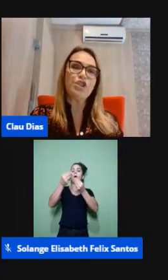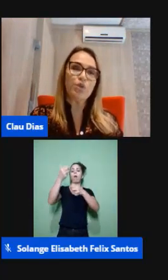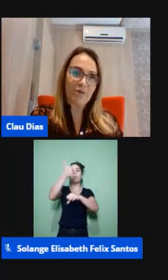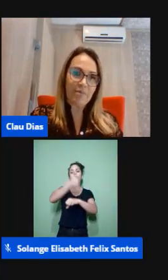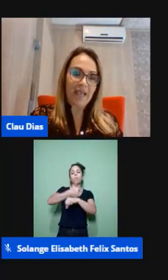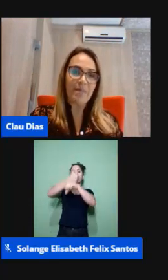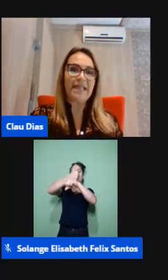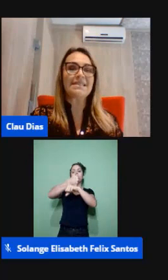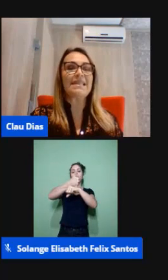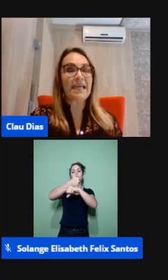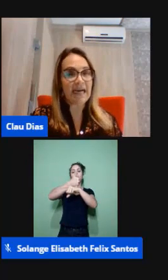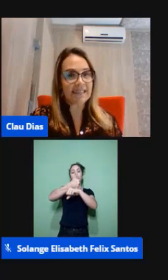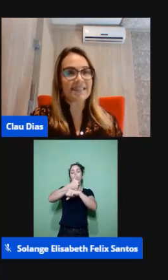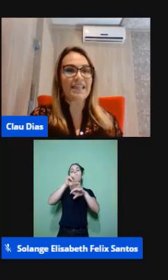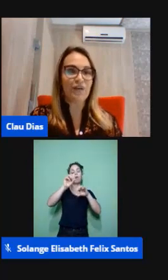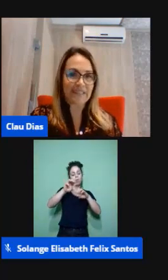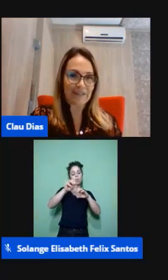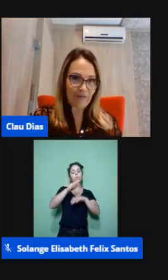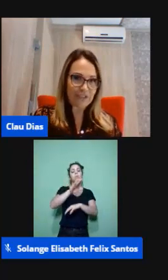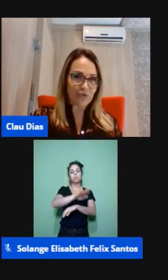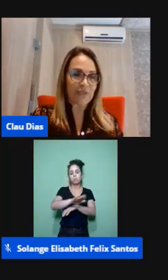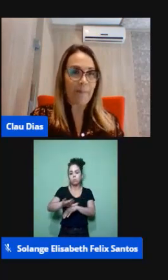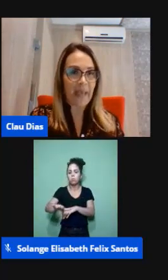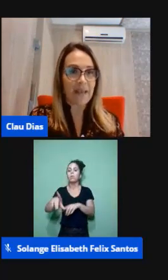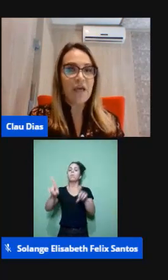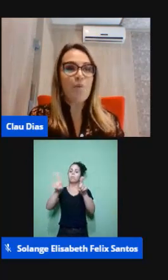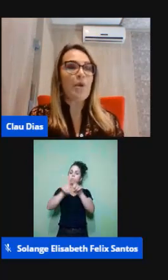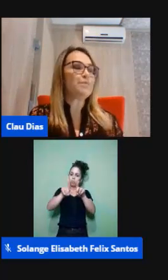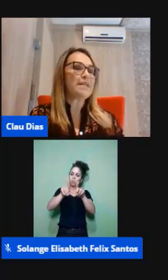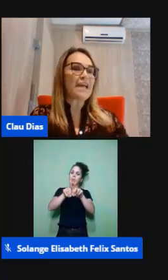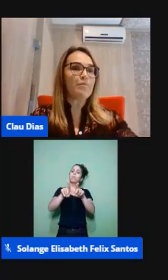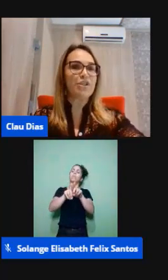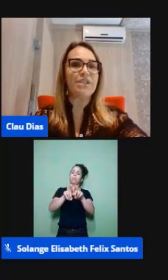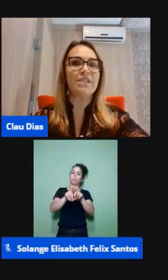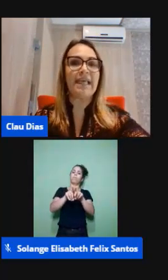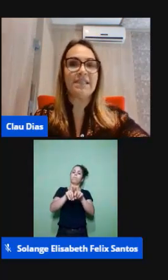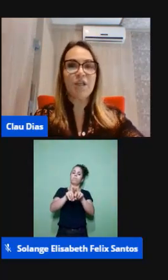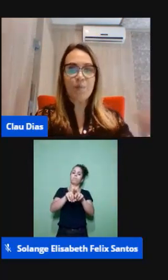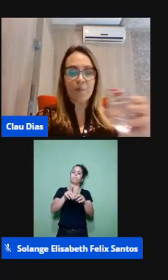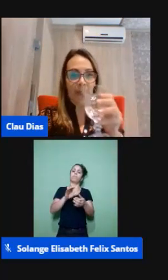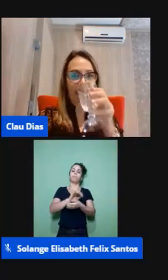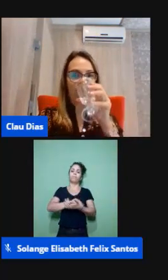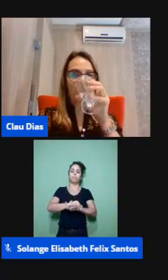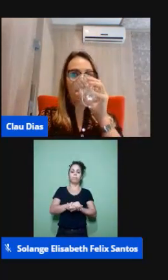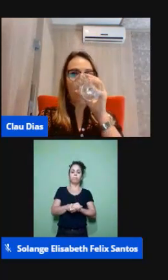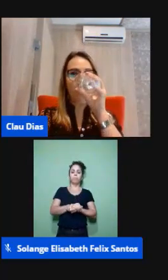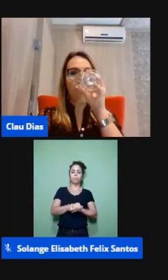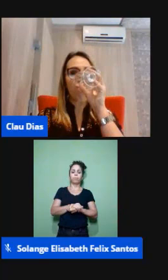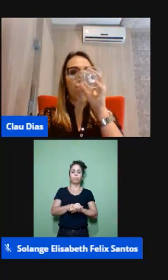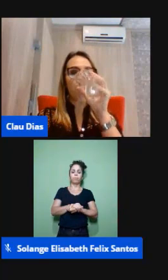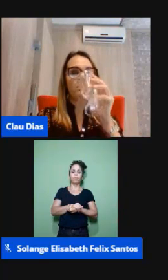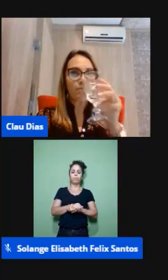educação infantil também, para as crianças da educação infantil também. Pode passar, por gentileza.